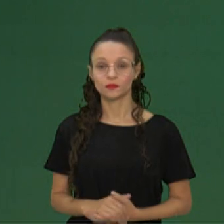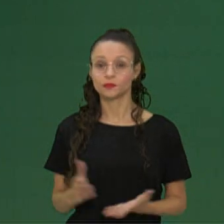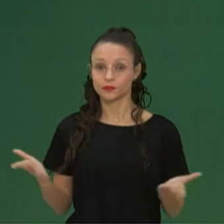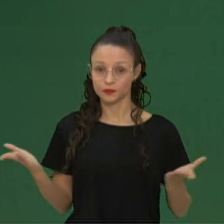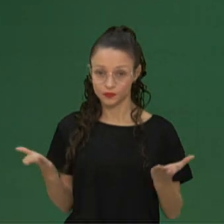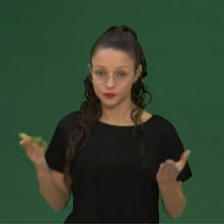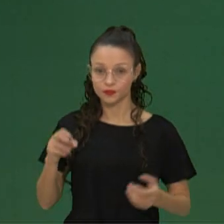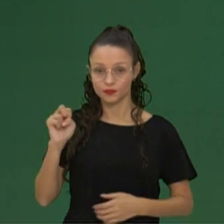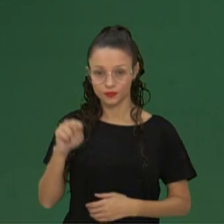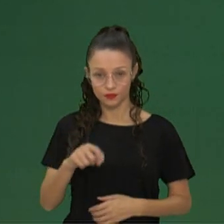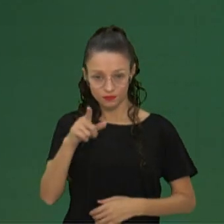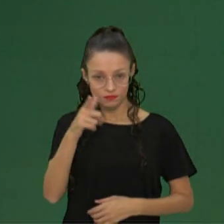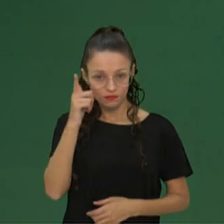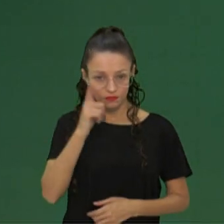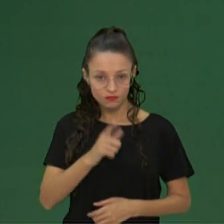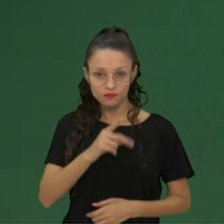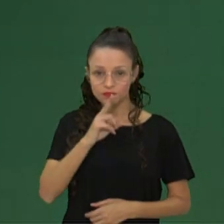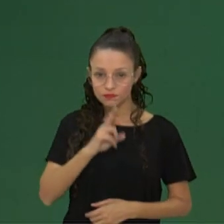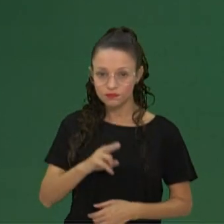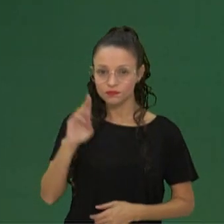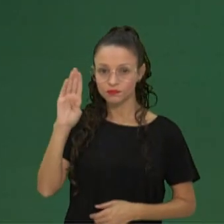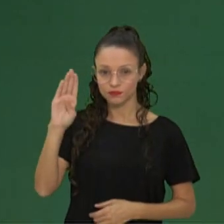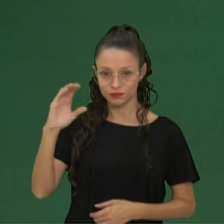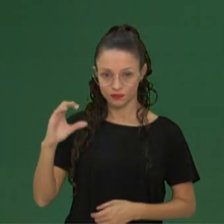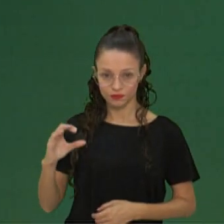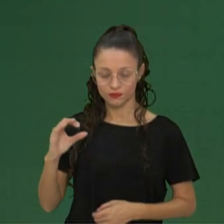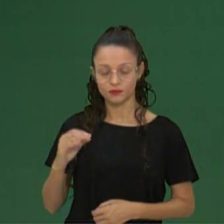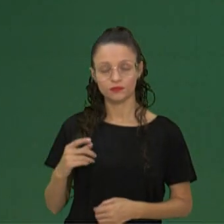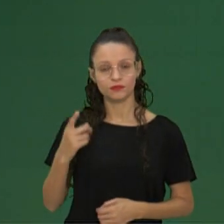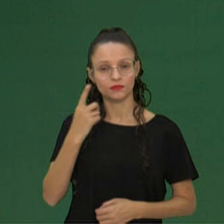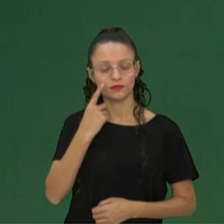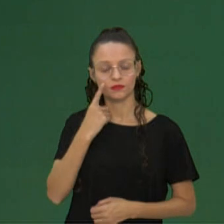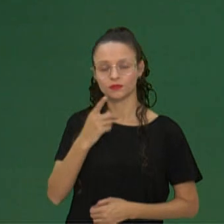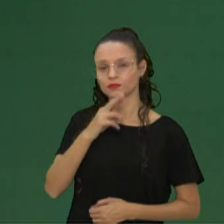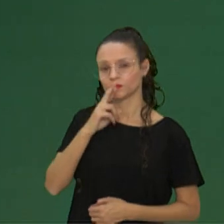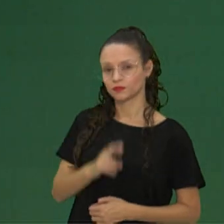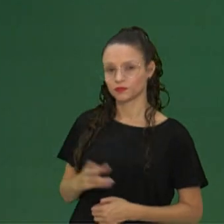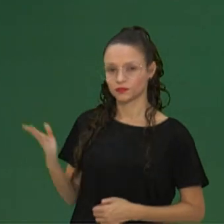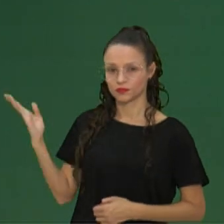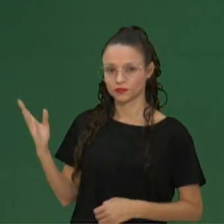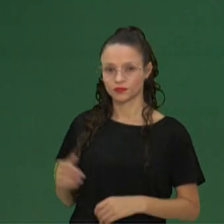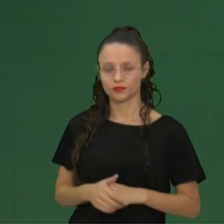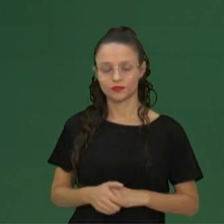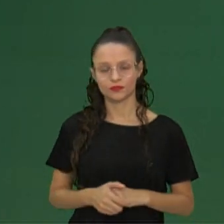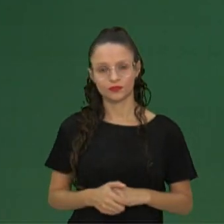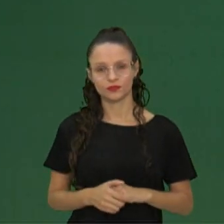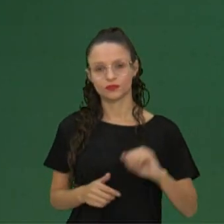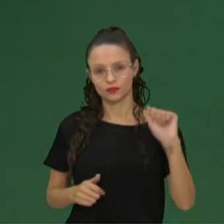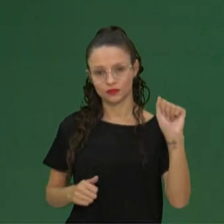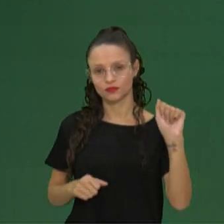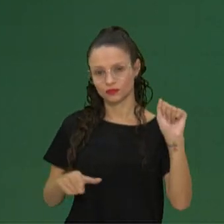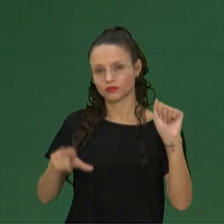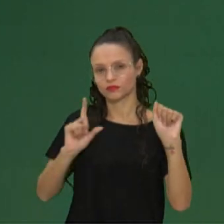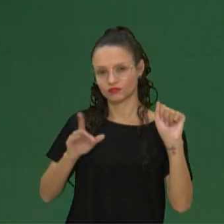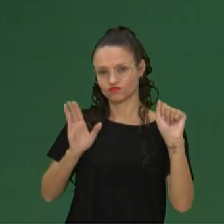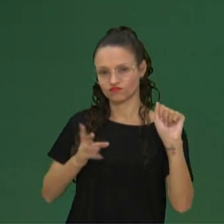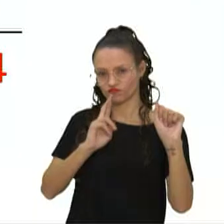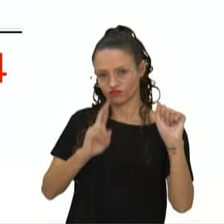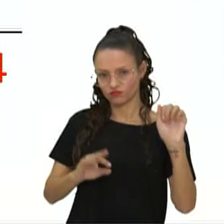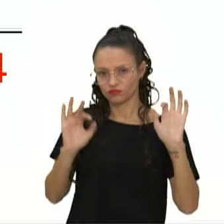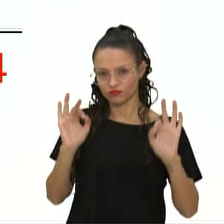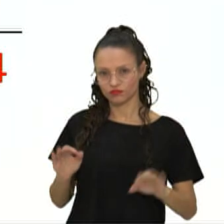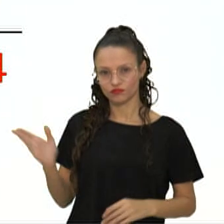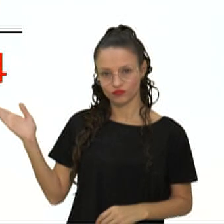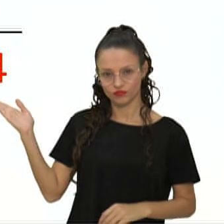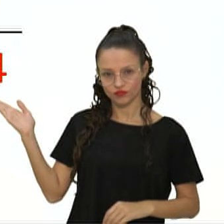Agora sim, você conseguiu fazer a letra B e a letra C? Vamos fazer a conferência dos resultados. A letra A a gente já tinha resolvido, certo? Está